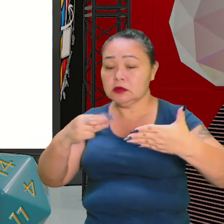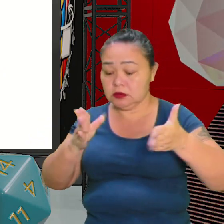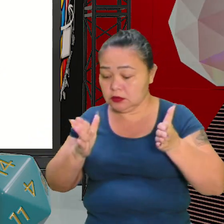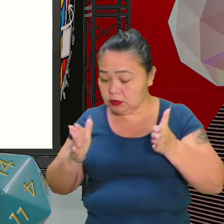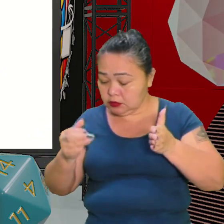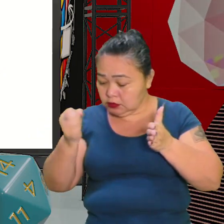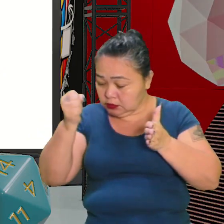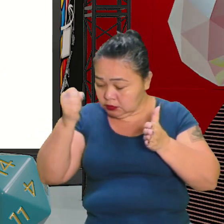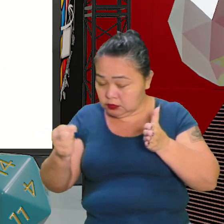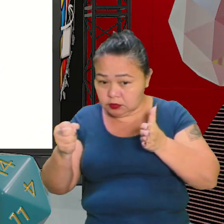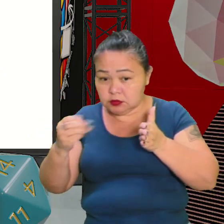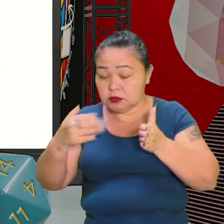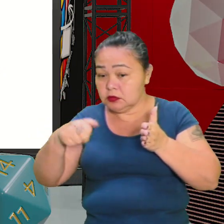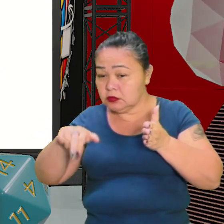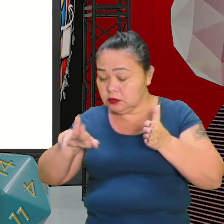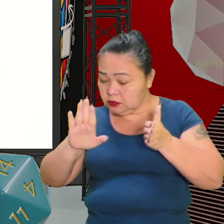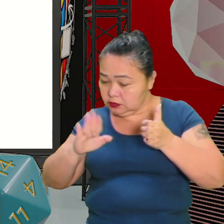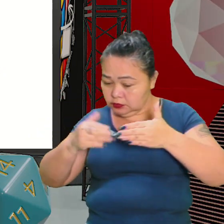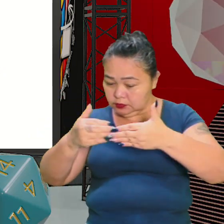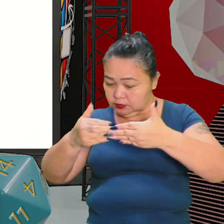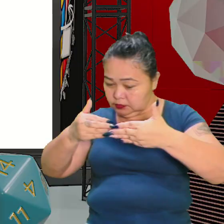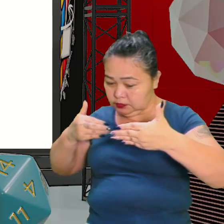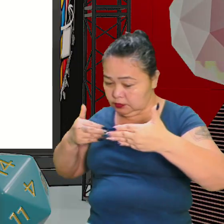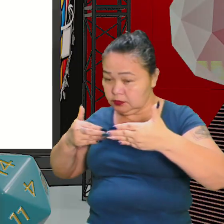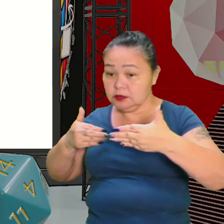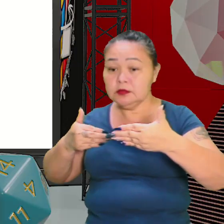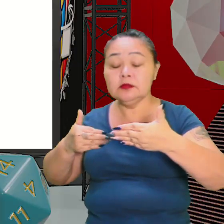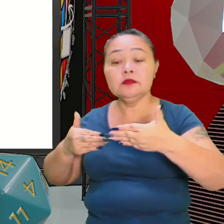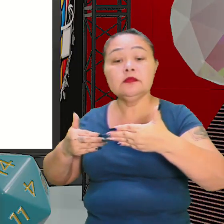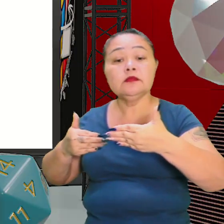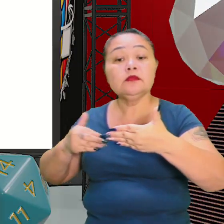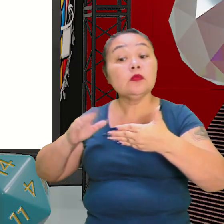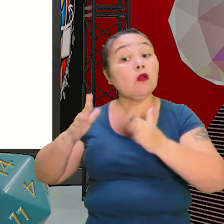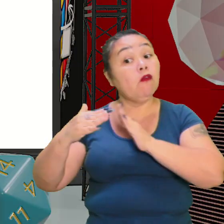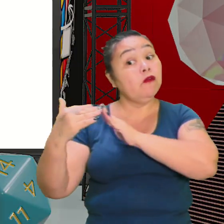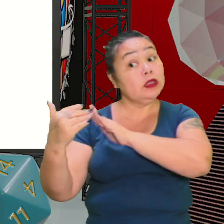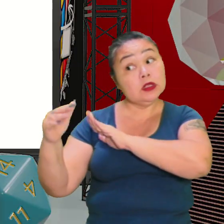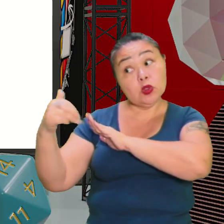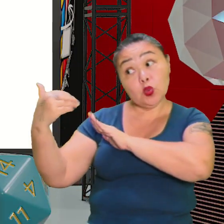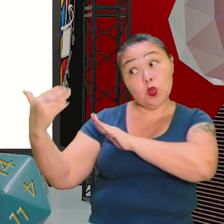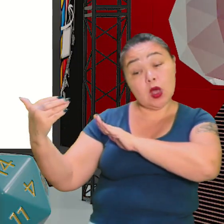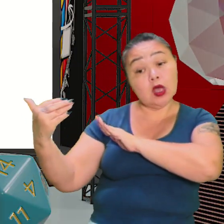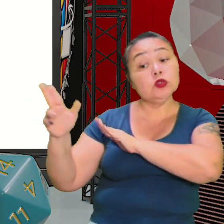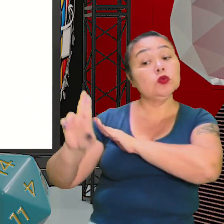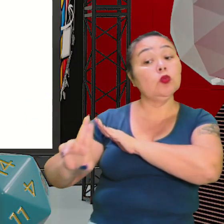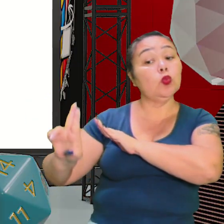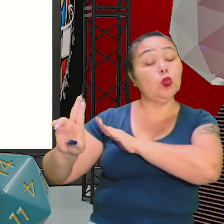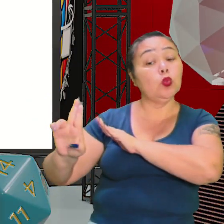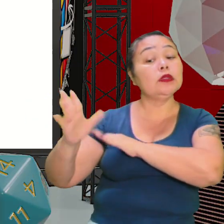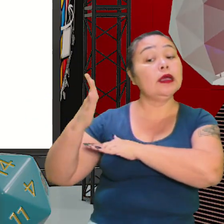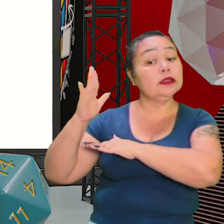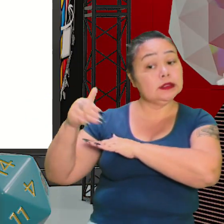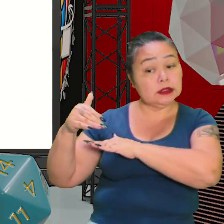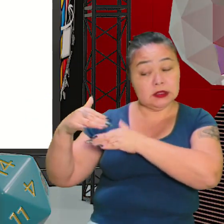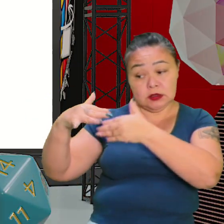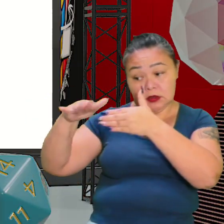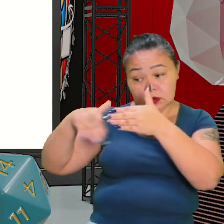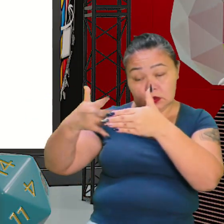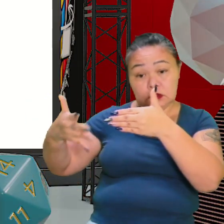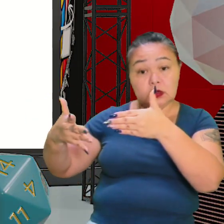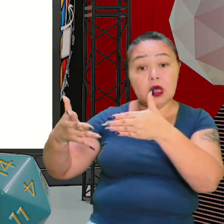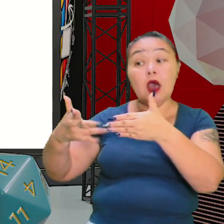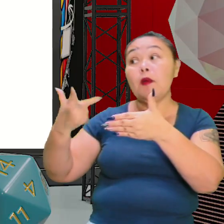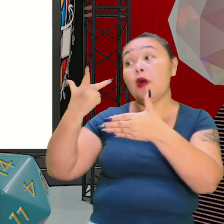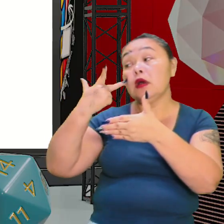colocar aqui a estaca, o mourão, passei a cerca. O vizinho só pode usar dessa cerca com